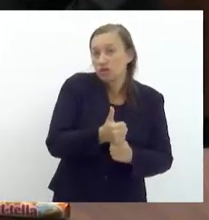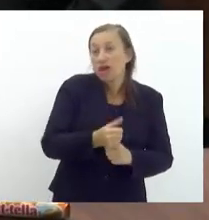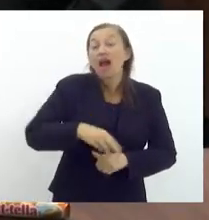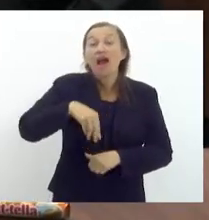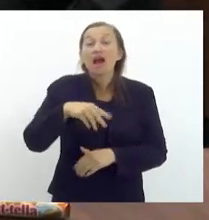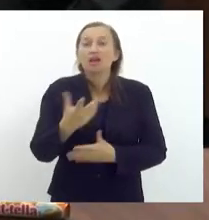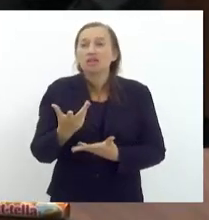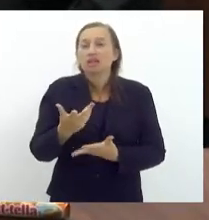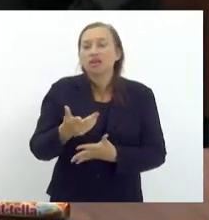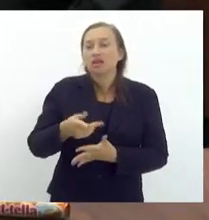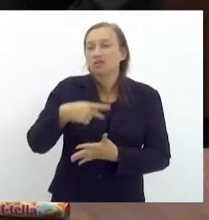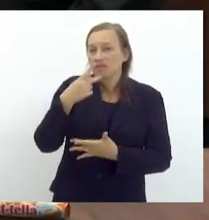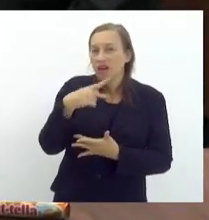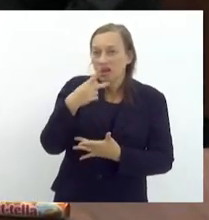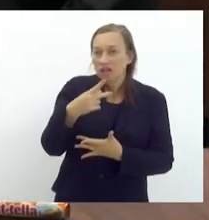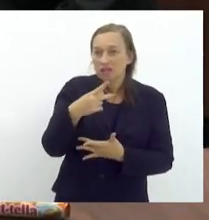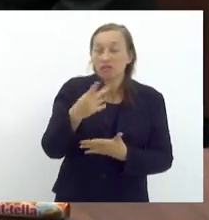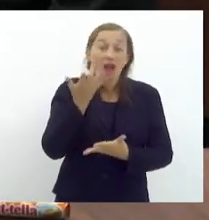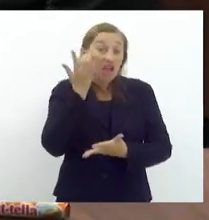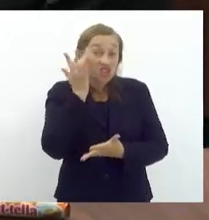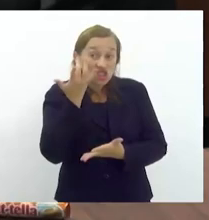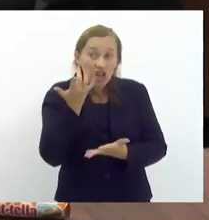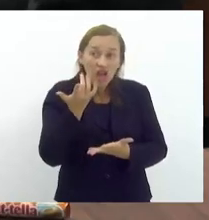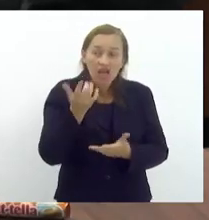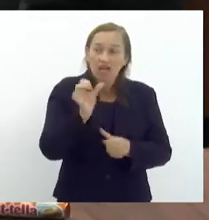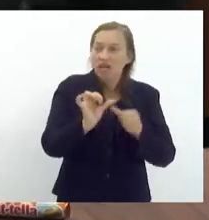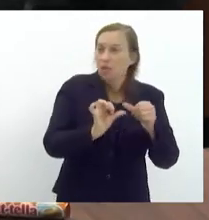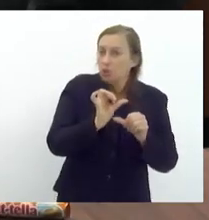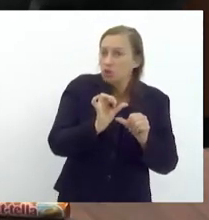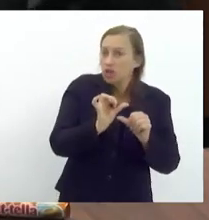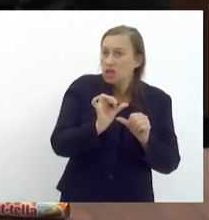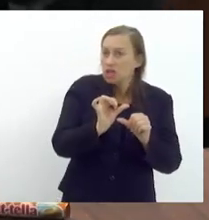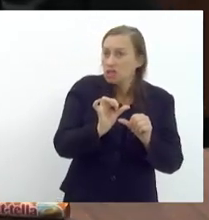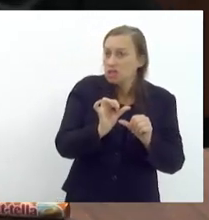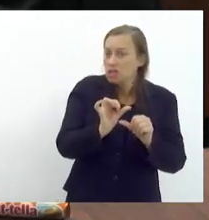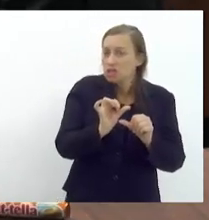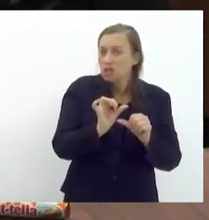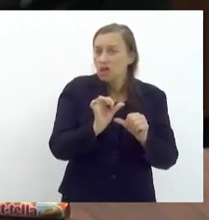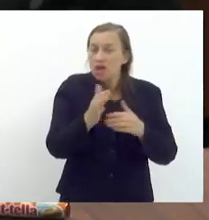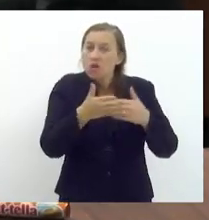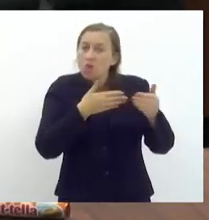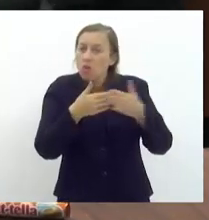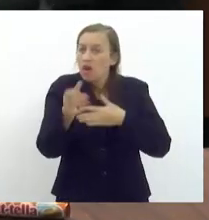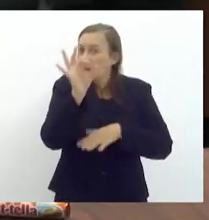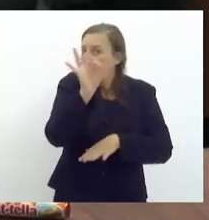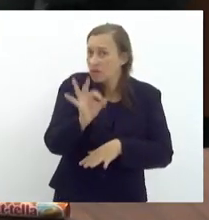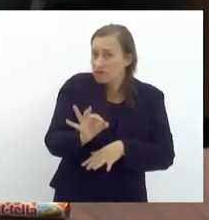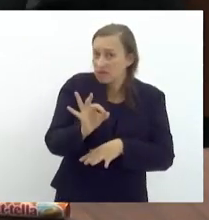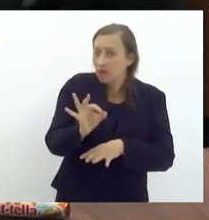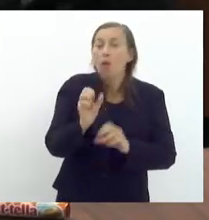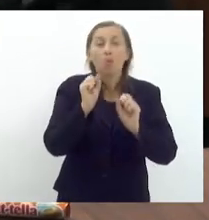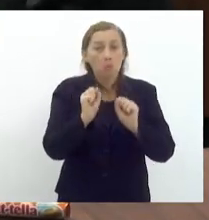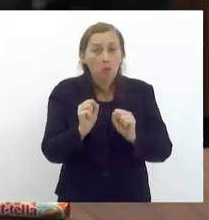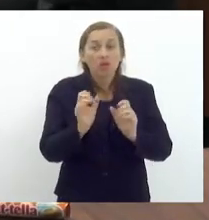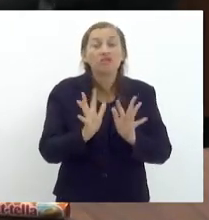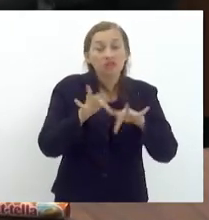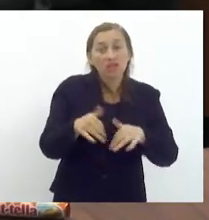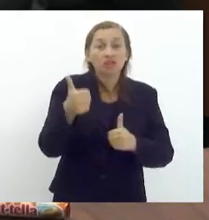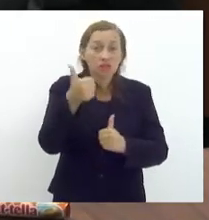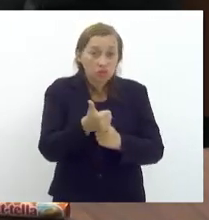a luz do Regimento achar que a mudança é significativa não obstante é qualquer percentual pode concluir